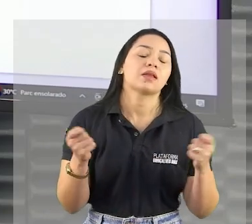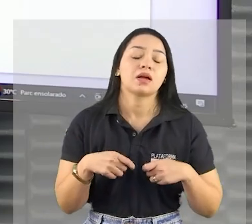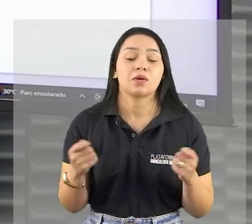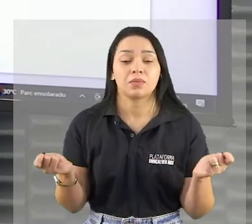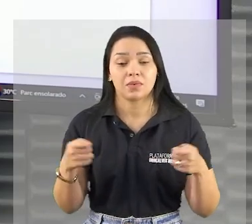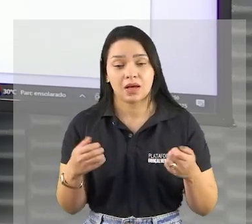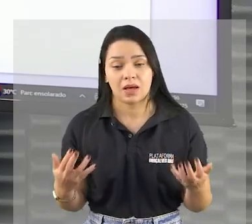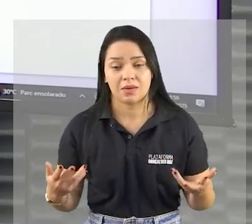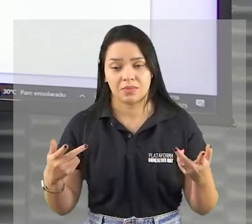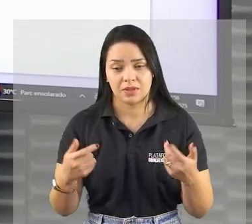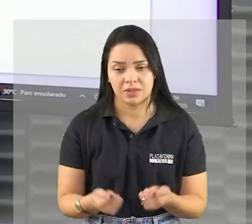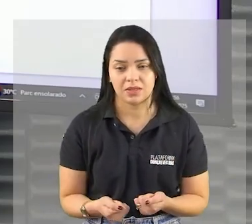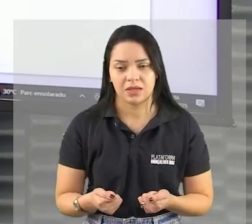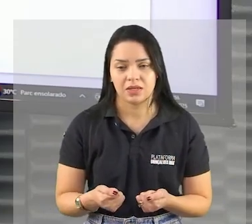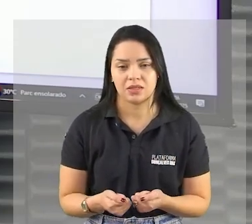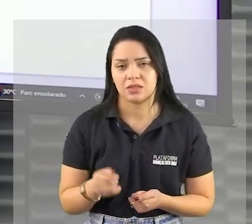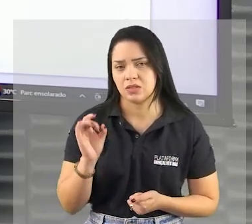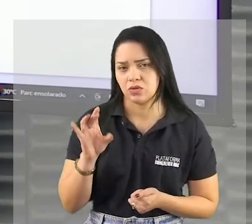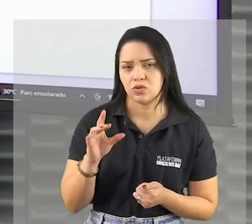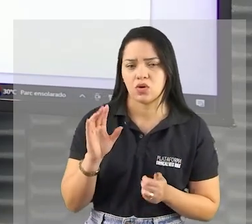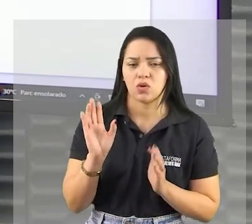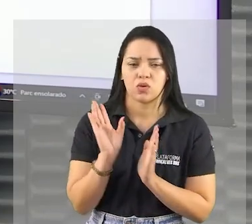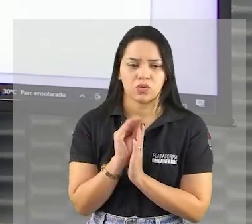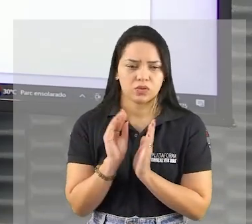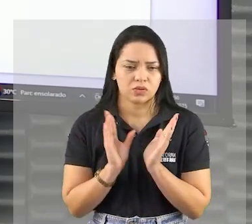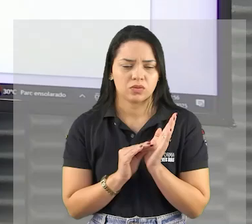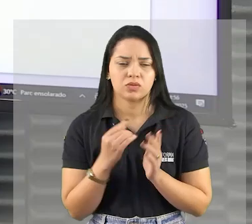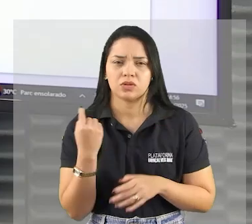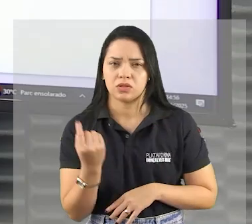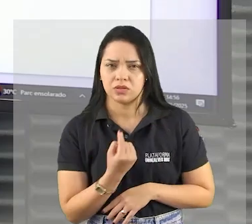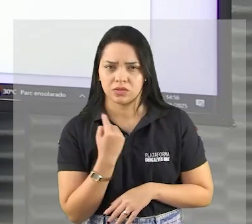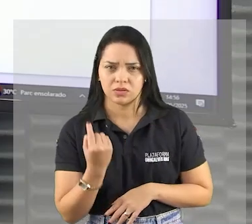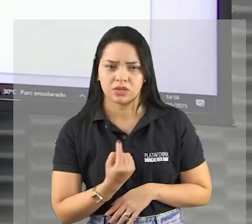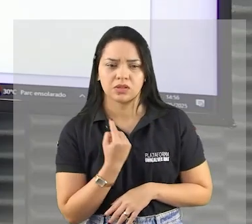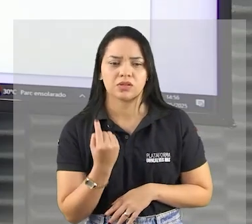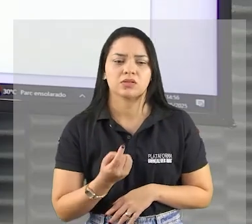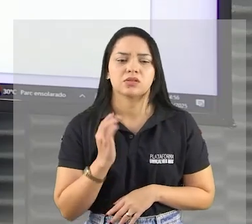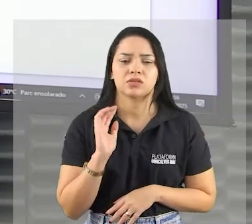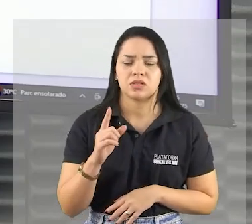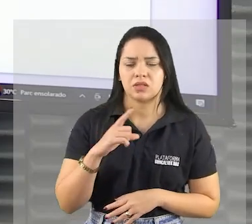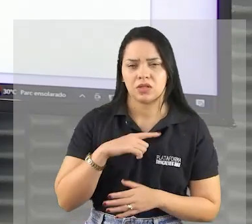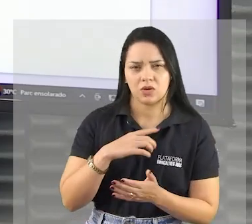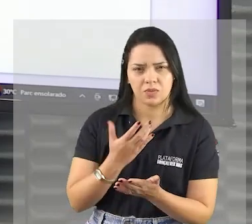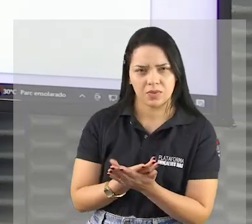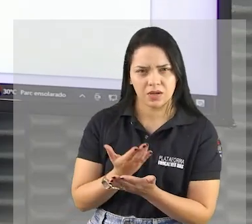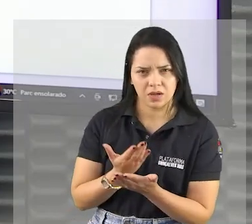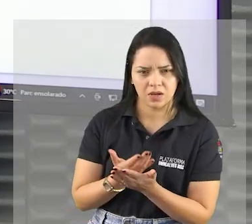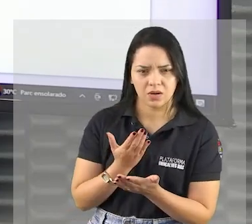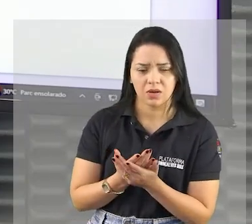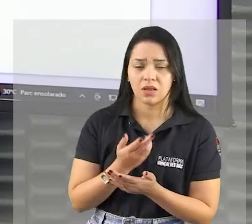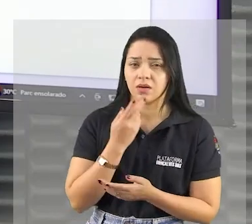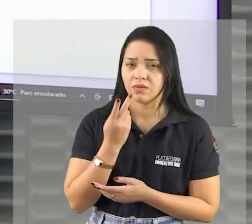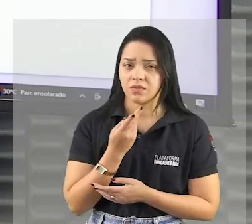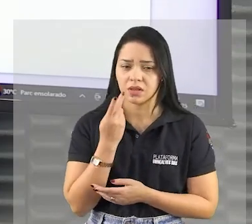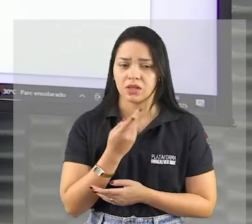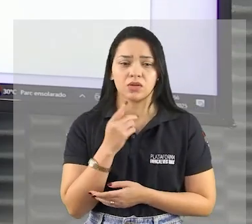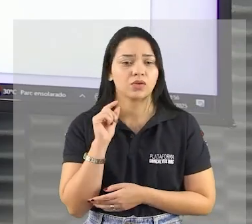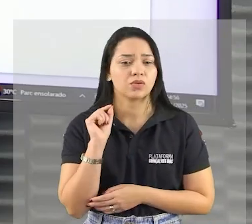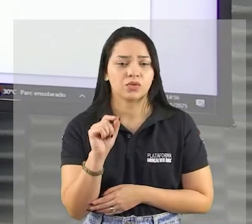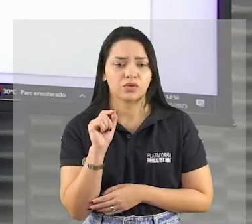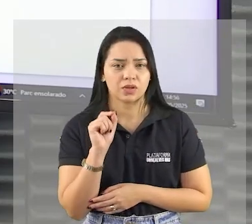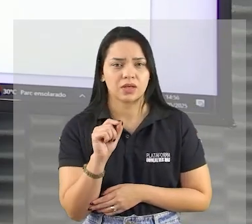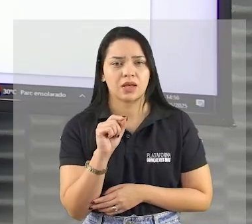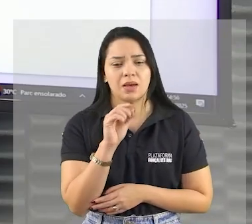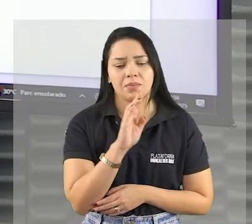competências e habilidades, não só conteúdos isolados. A gente já teve uma aula aqui falando sobre o que é a